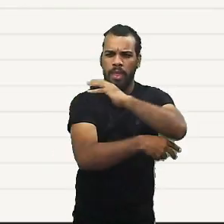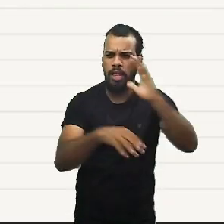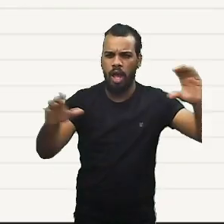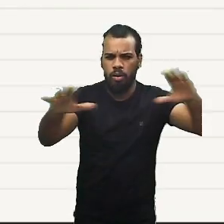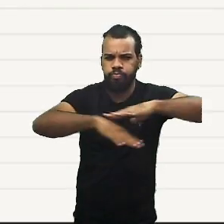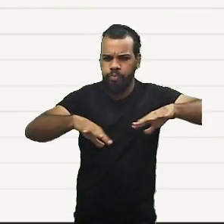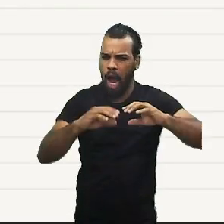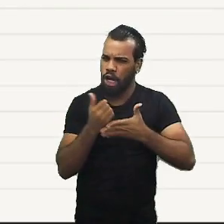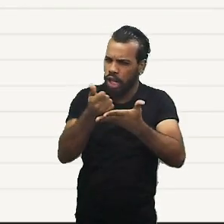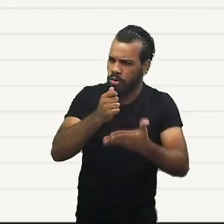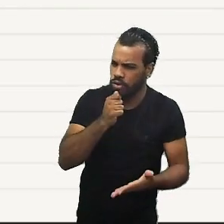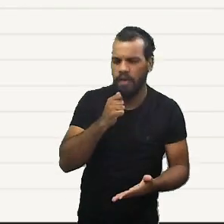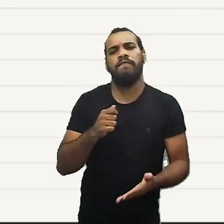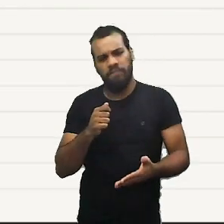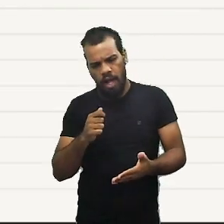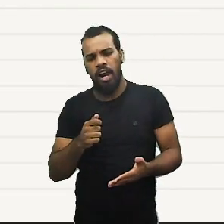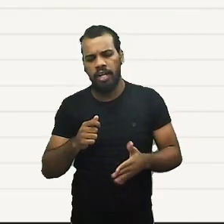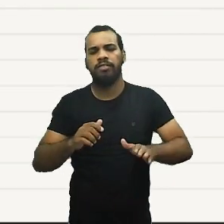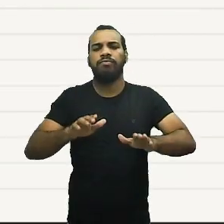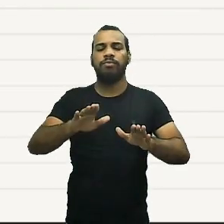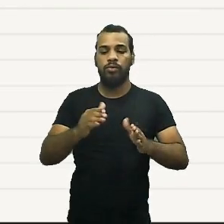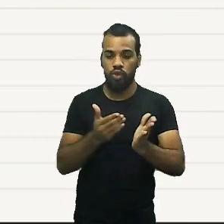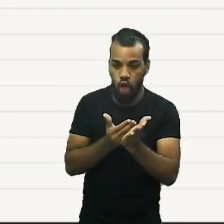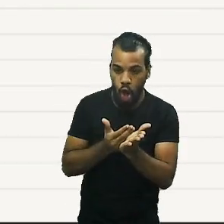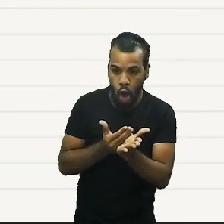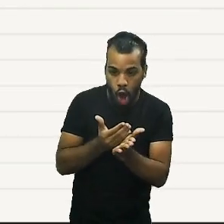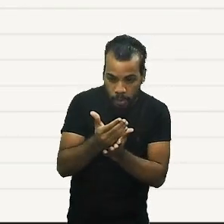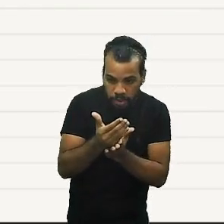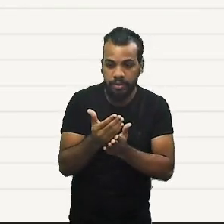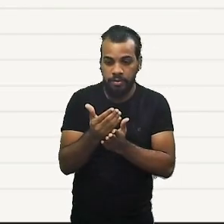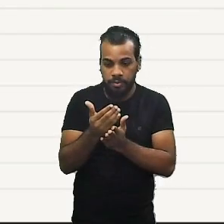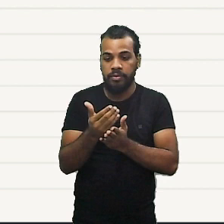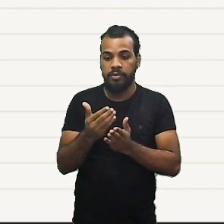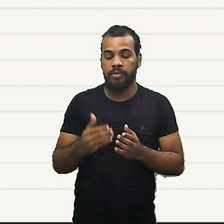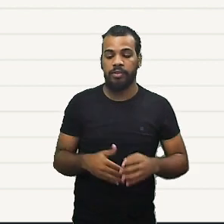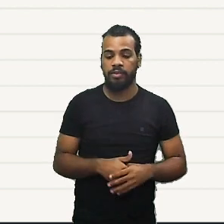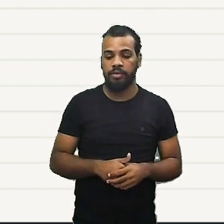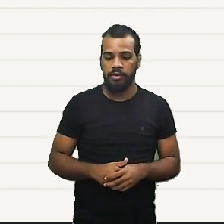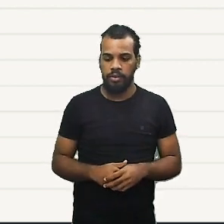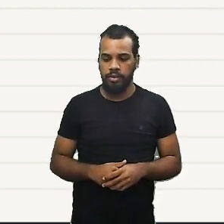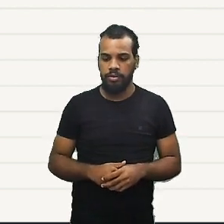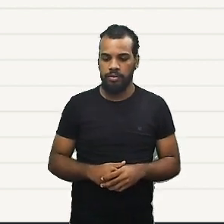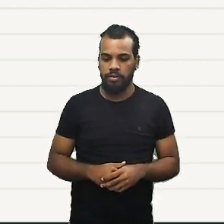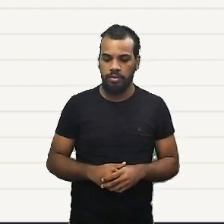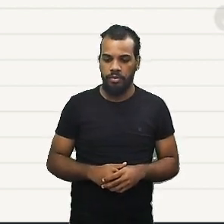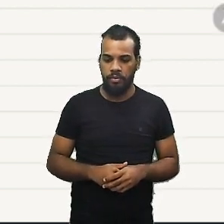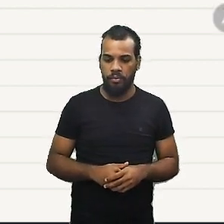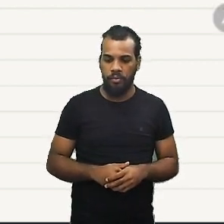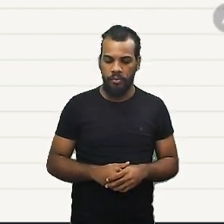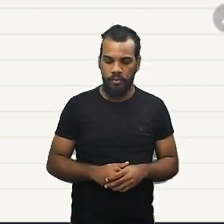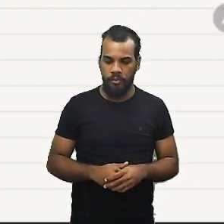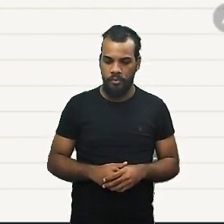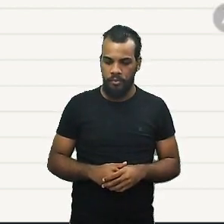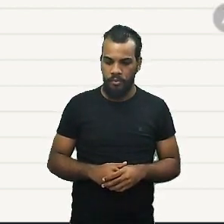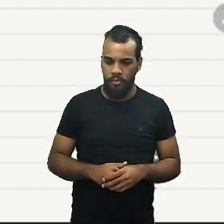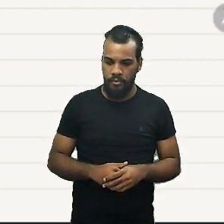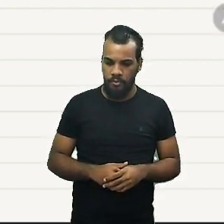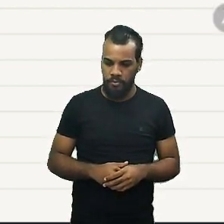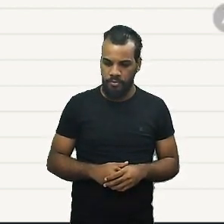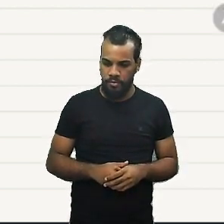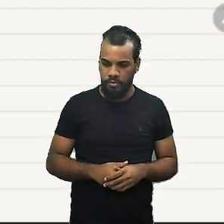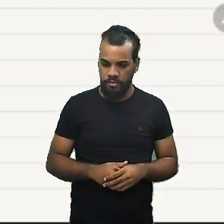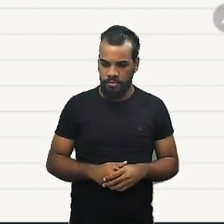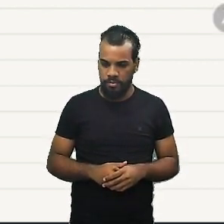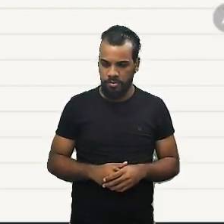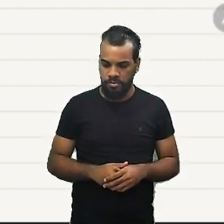favor. A partir do momento que a fotossíntese começa, ó, a fotossíntese, vocês sabem que todo mundo que faz fotossíntese começa a